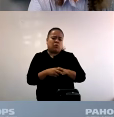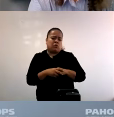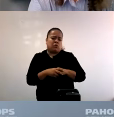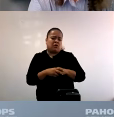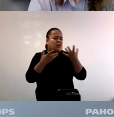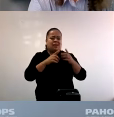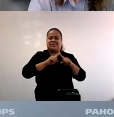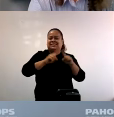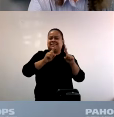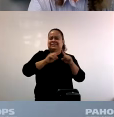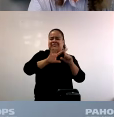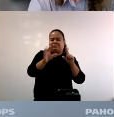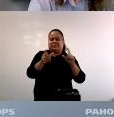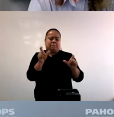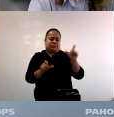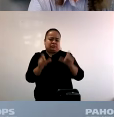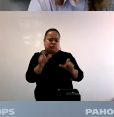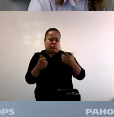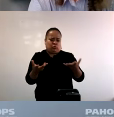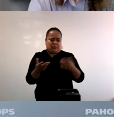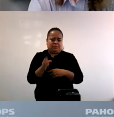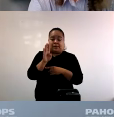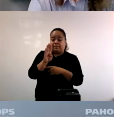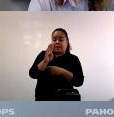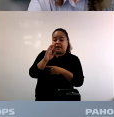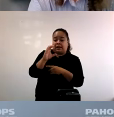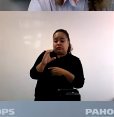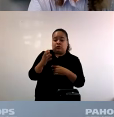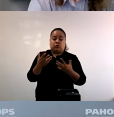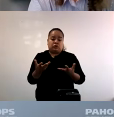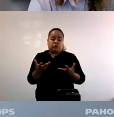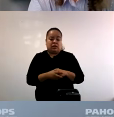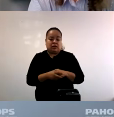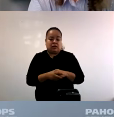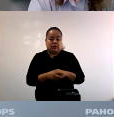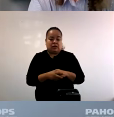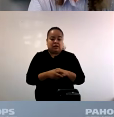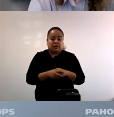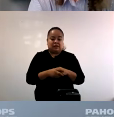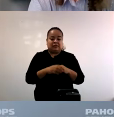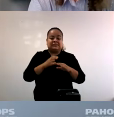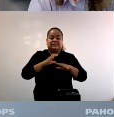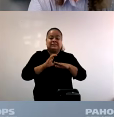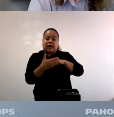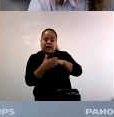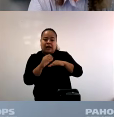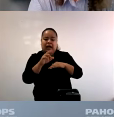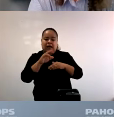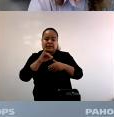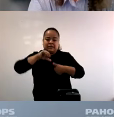várias pessoas desde Baixa Califórnia, Caribe, Barbados,